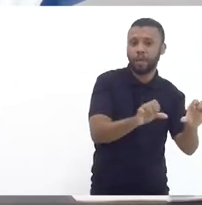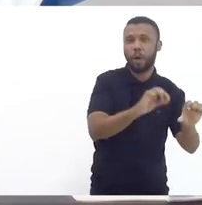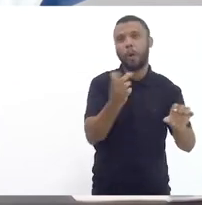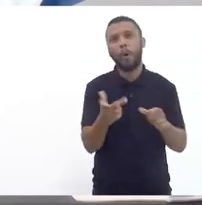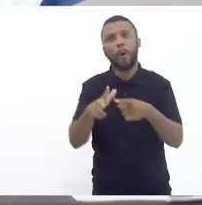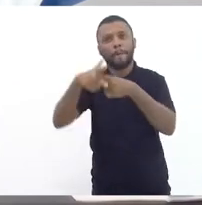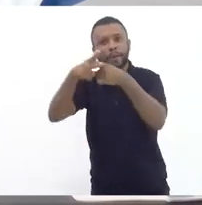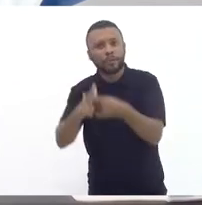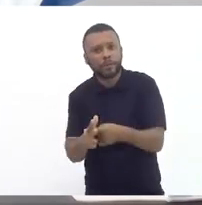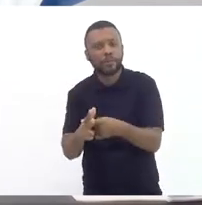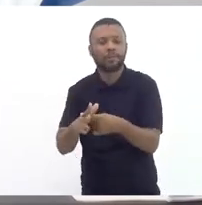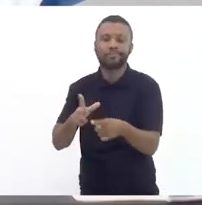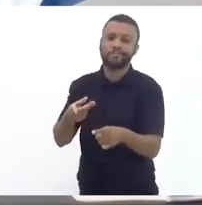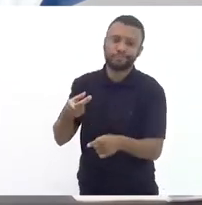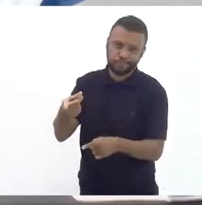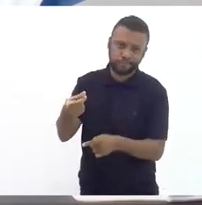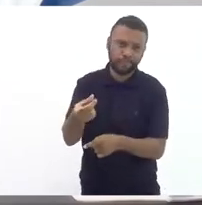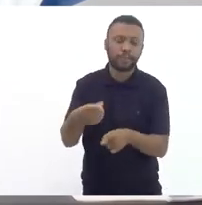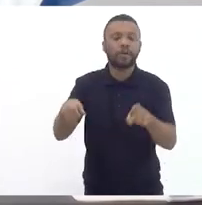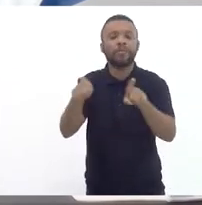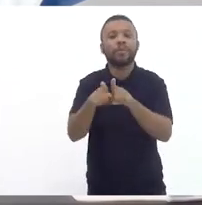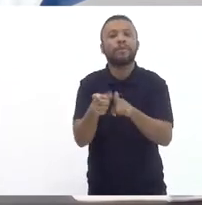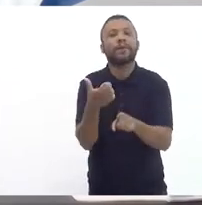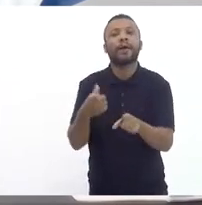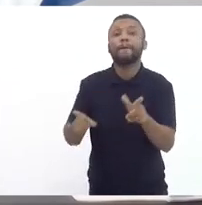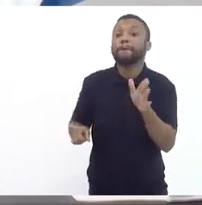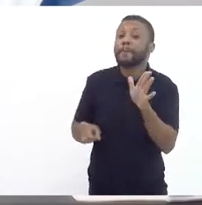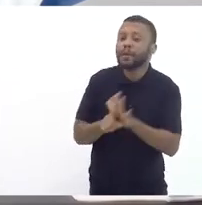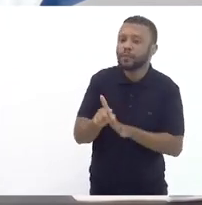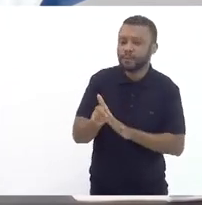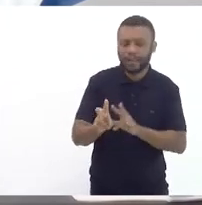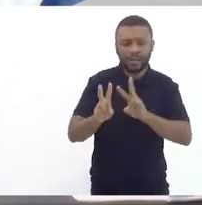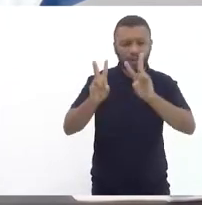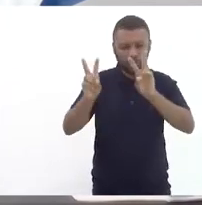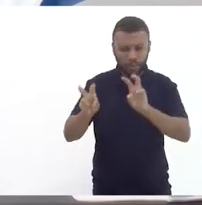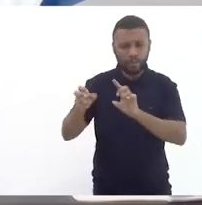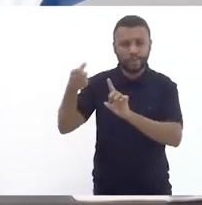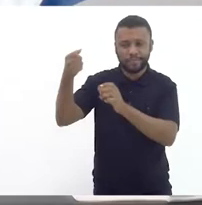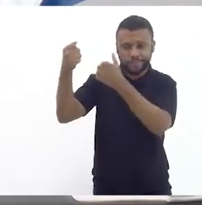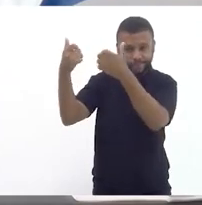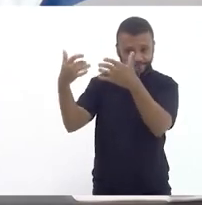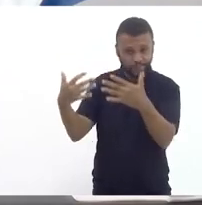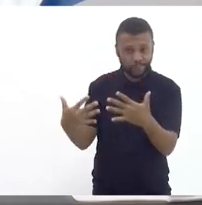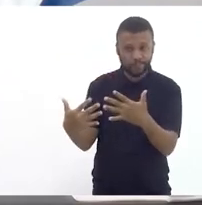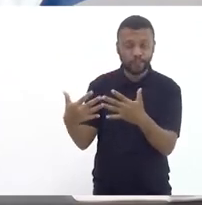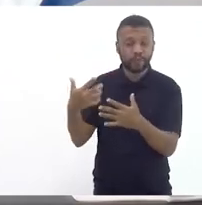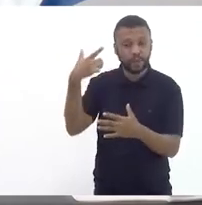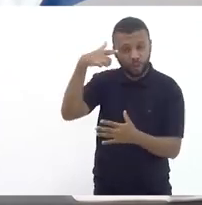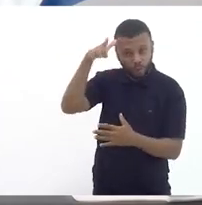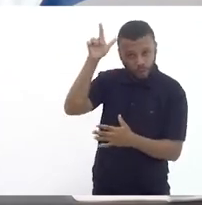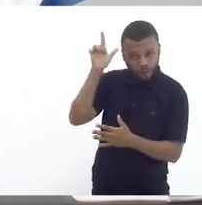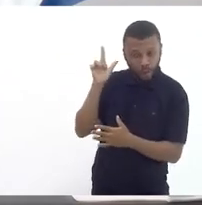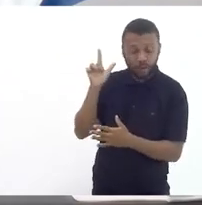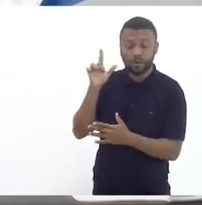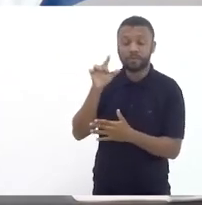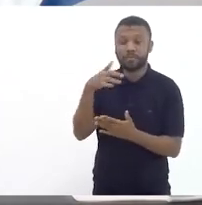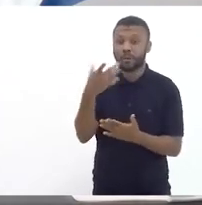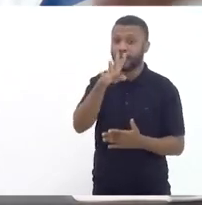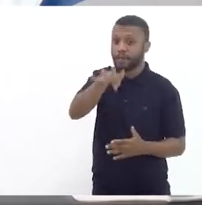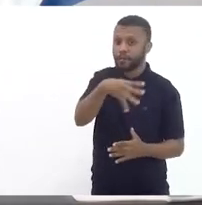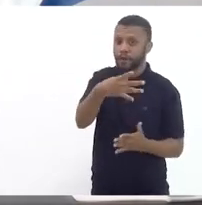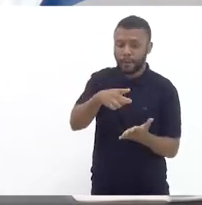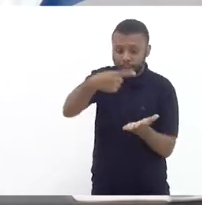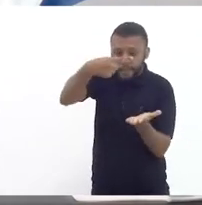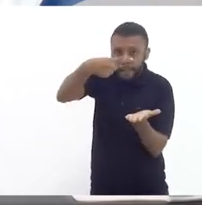esteira do que mencionou o deputado Luiz Paulo, esse Pacto RJ, deputado Brazão, deputado Rodrigo